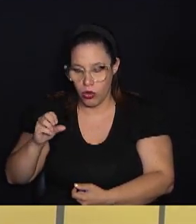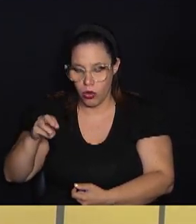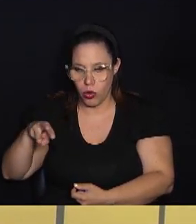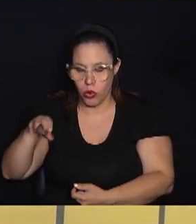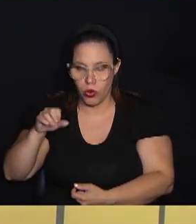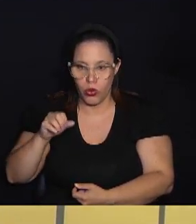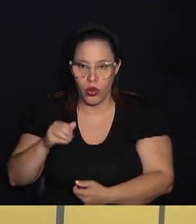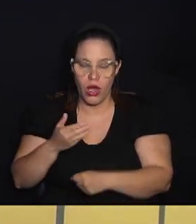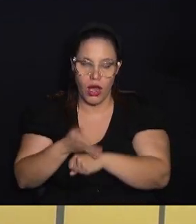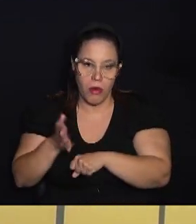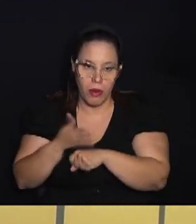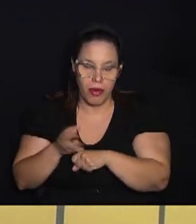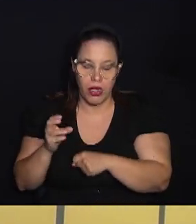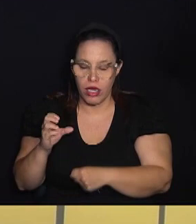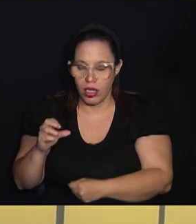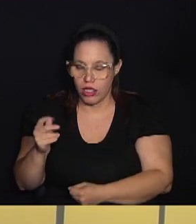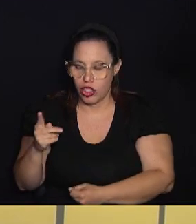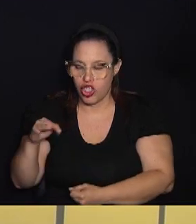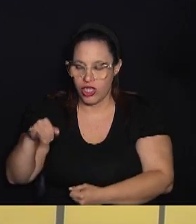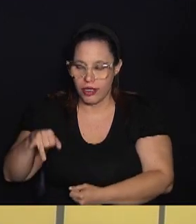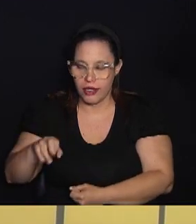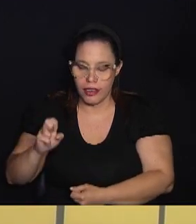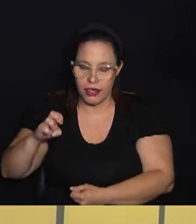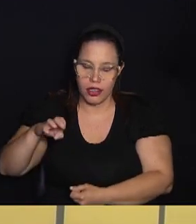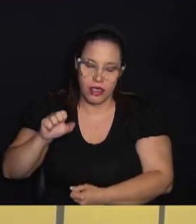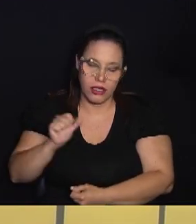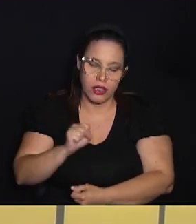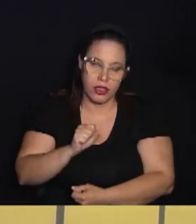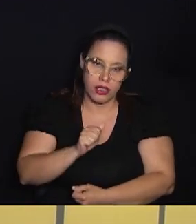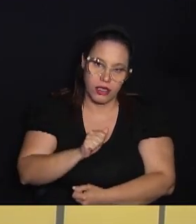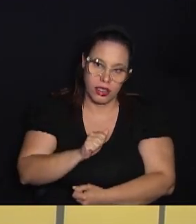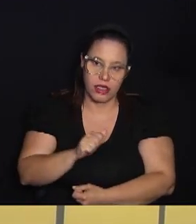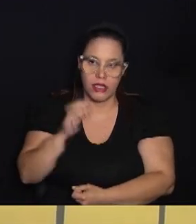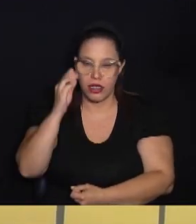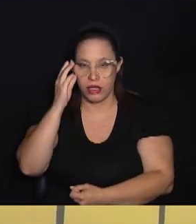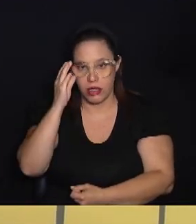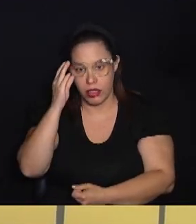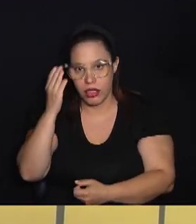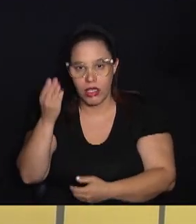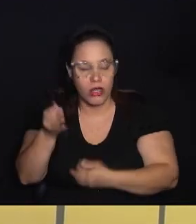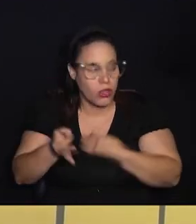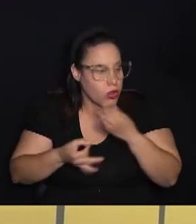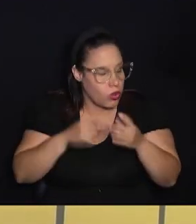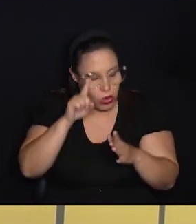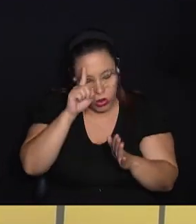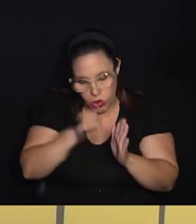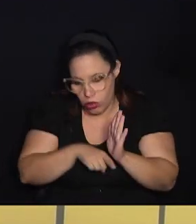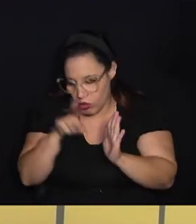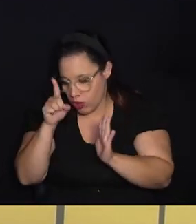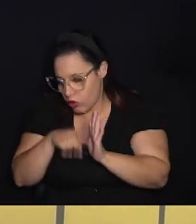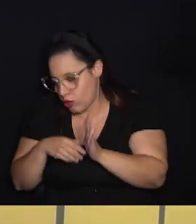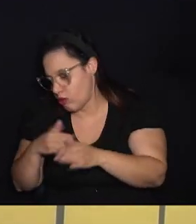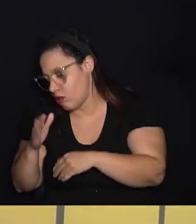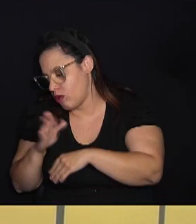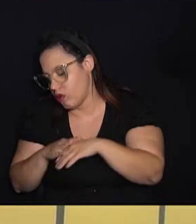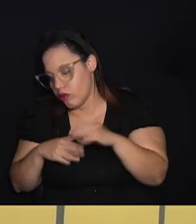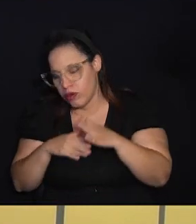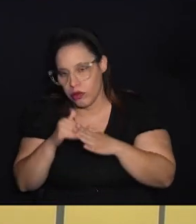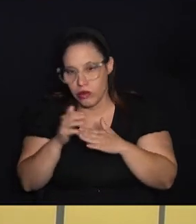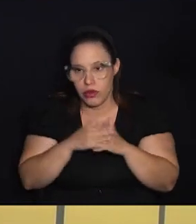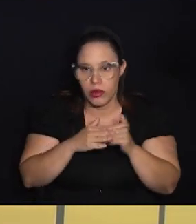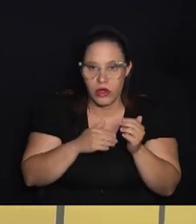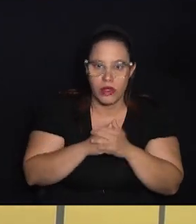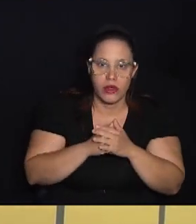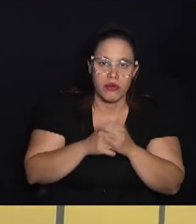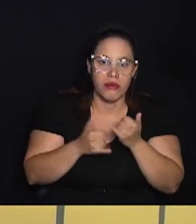a medicina chinesa é uma medicina muito antiga de milhares de anos com com seus diagnósticos com seus tratamentos a gente